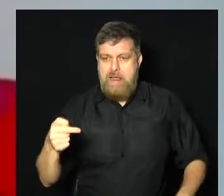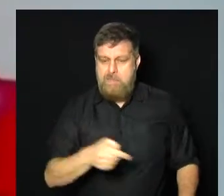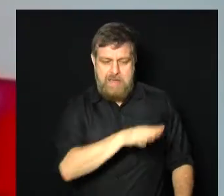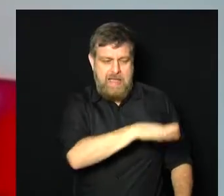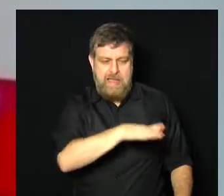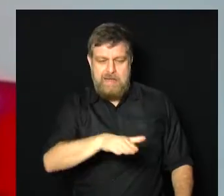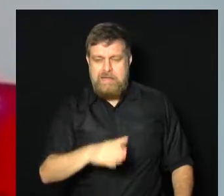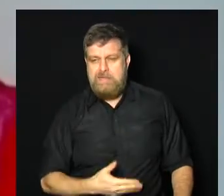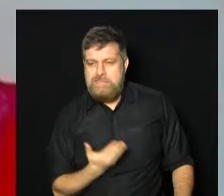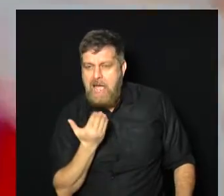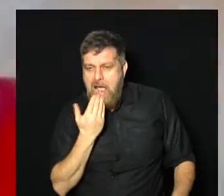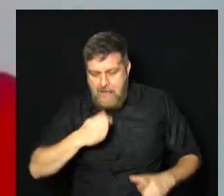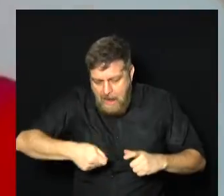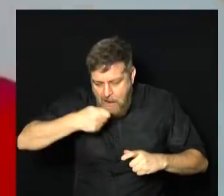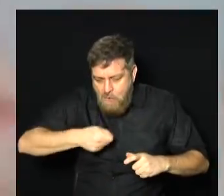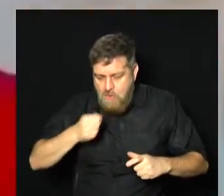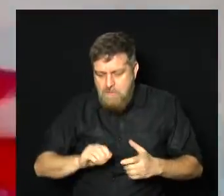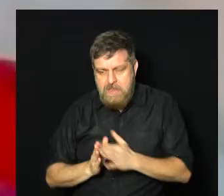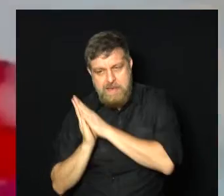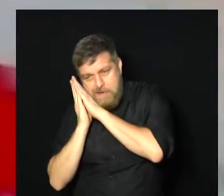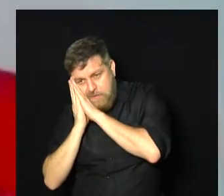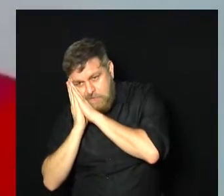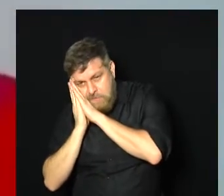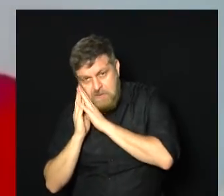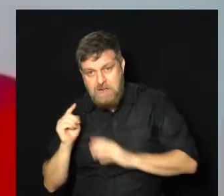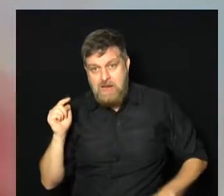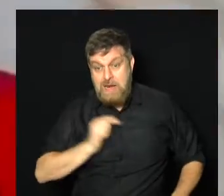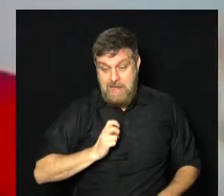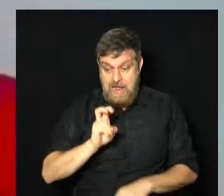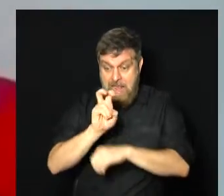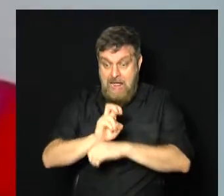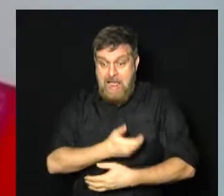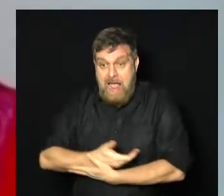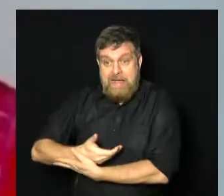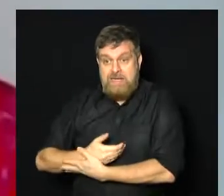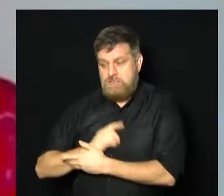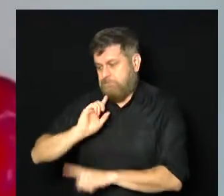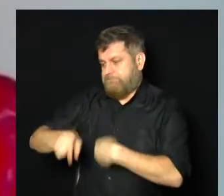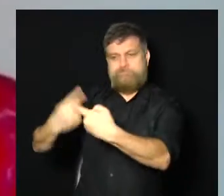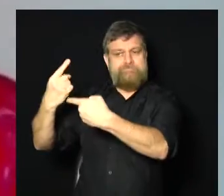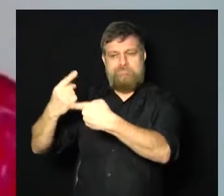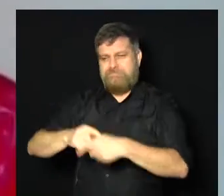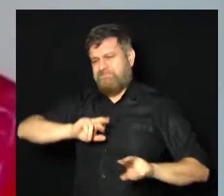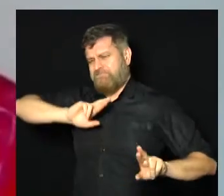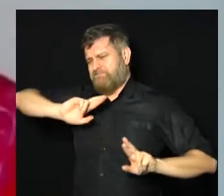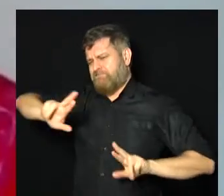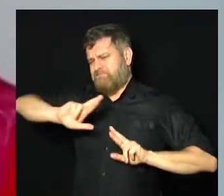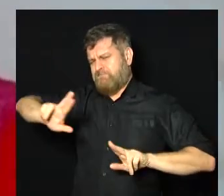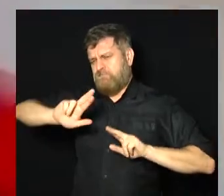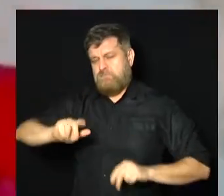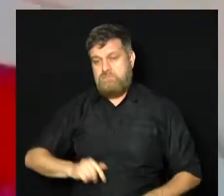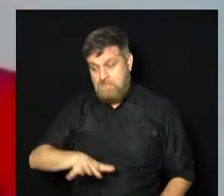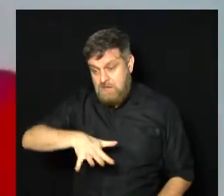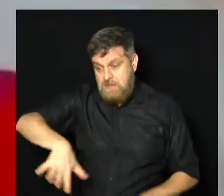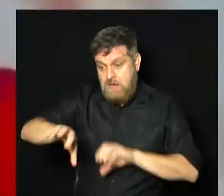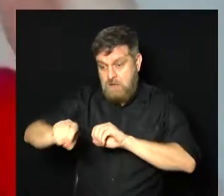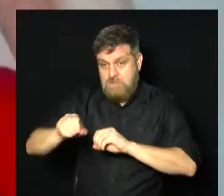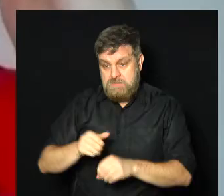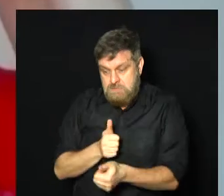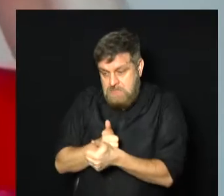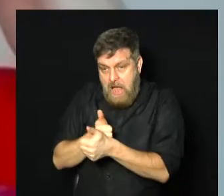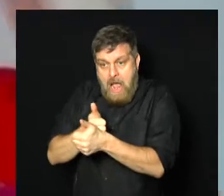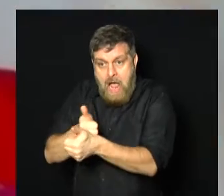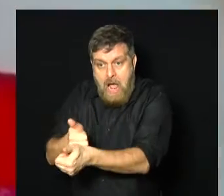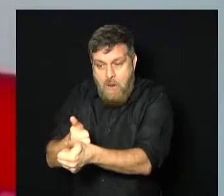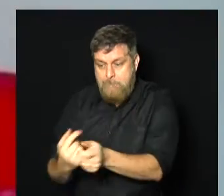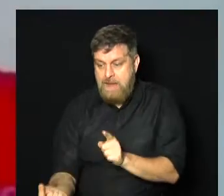segurança enquanto a família trabalha, sendo que a creche já deu muitos passos, né, no sentido da educação. E é preciso acompanhar, né? Preciso